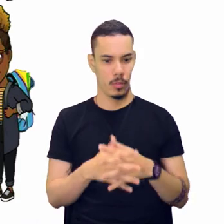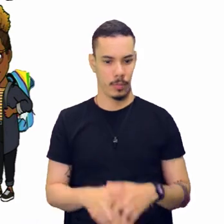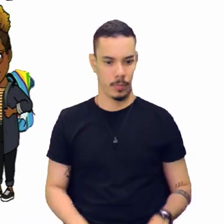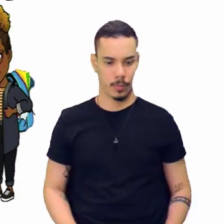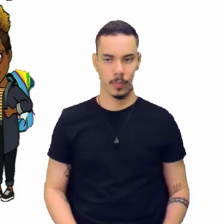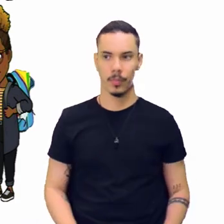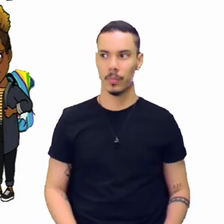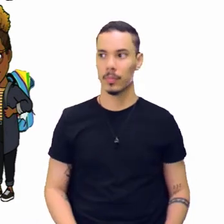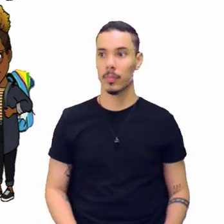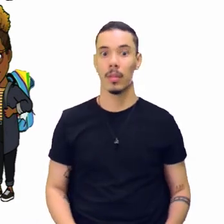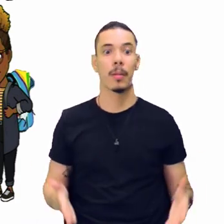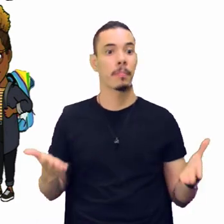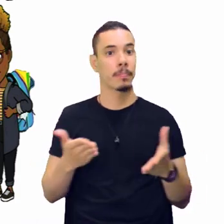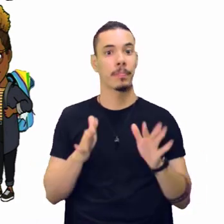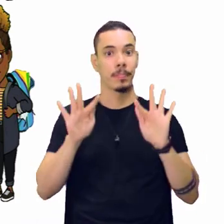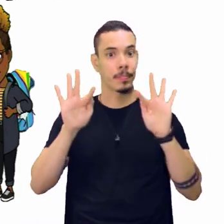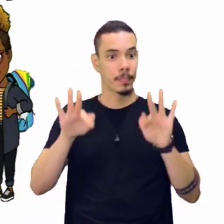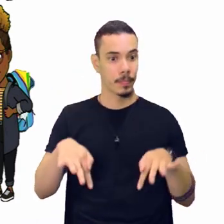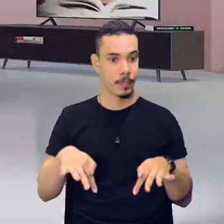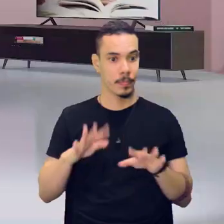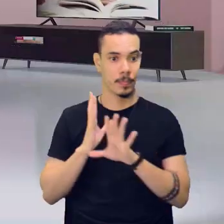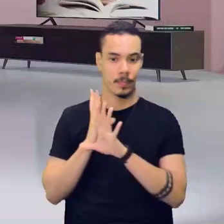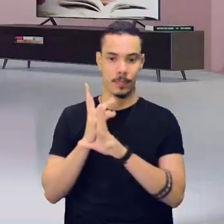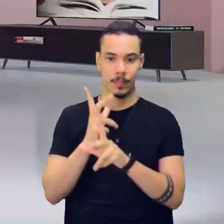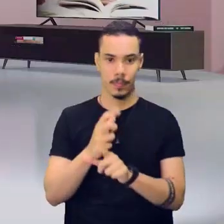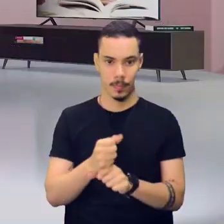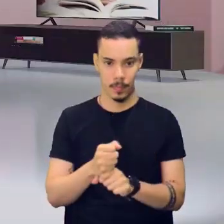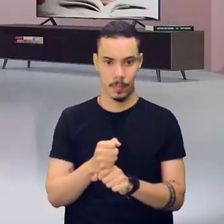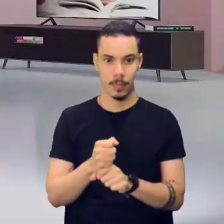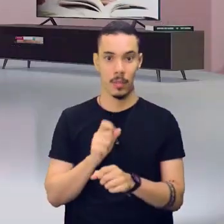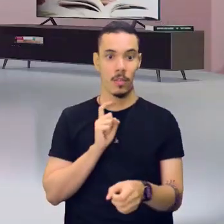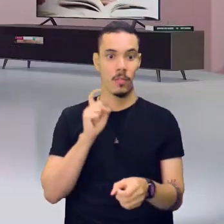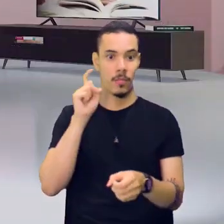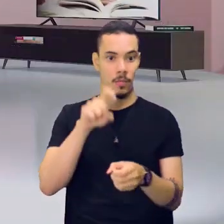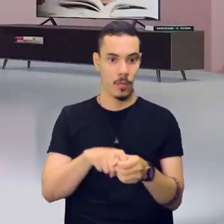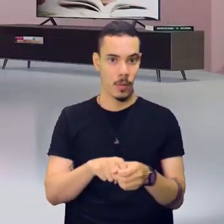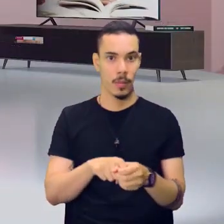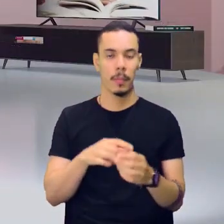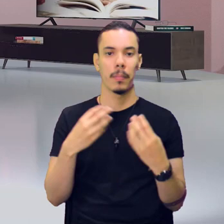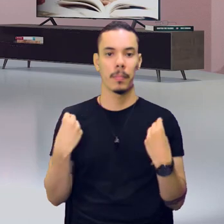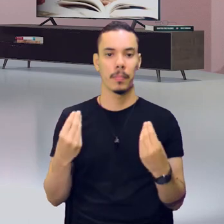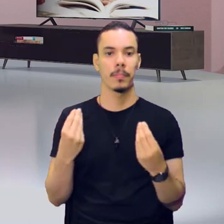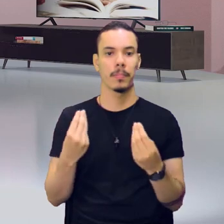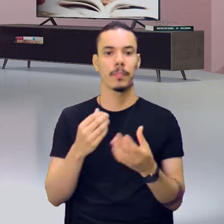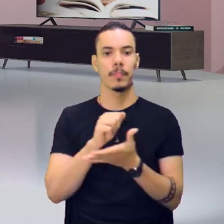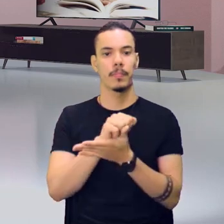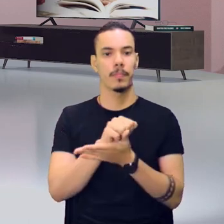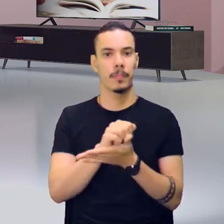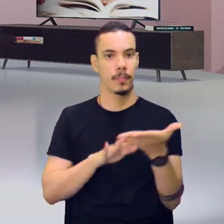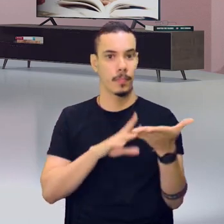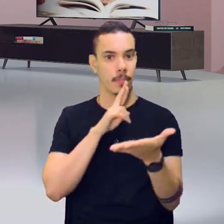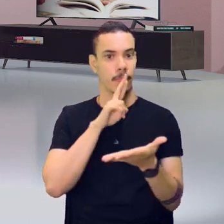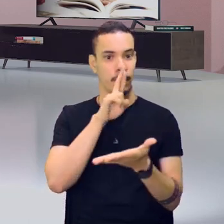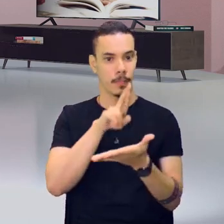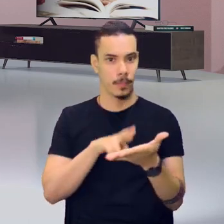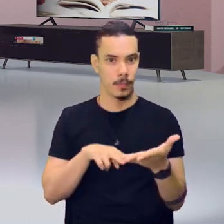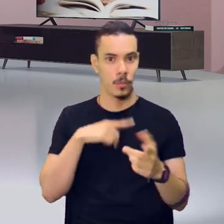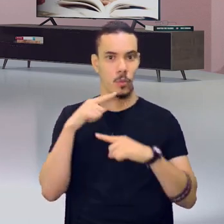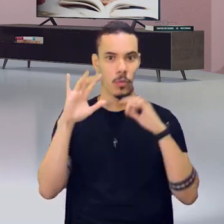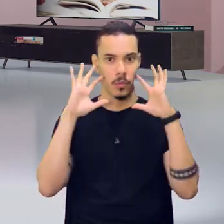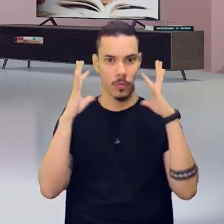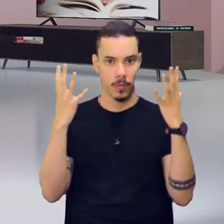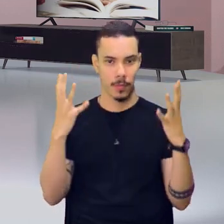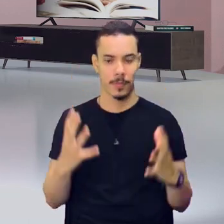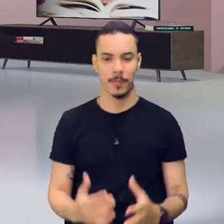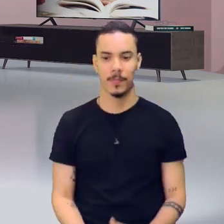terminando aqui a nossa revisão e daqui a pouco eu retorno com o quê? Com Tirando Dúvida.